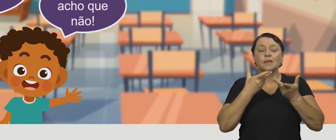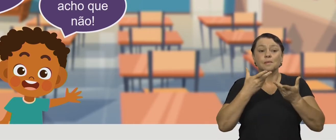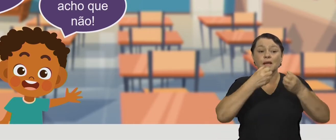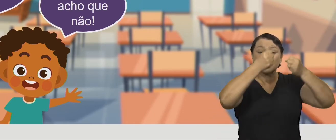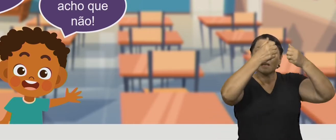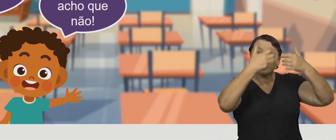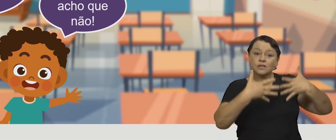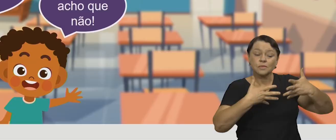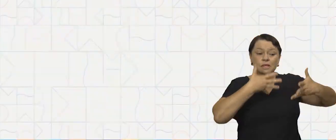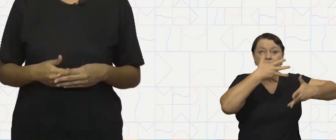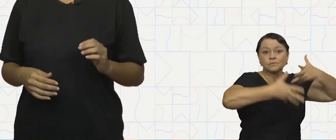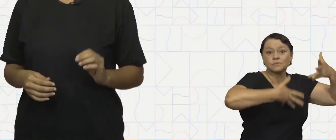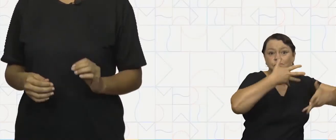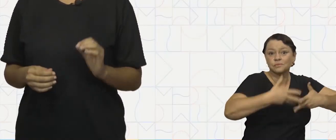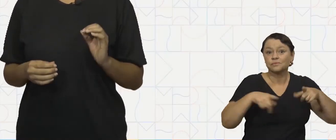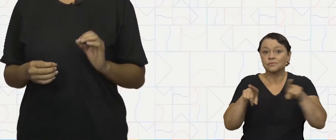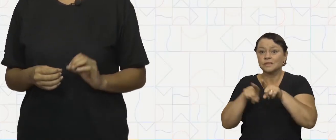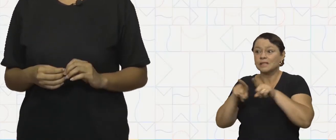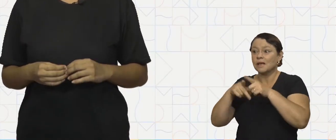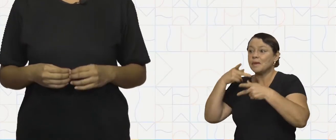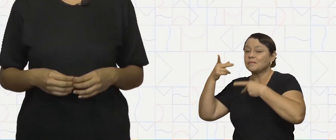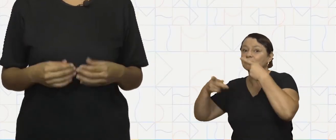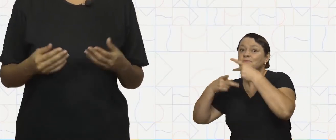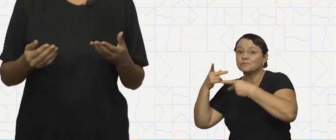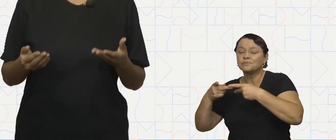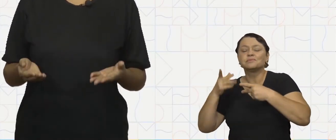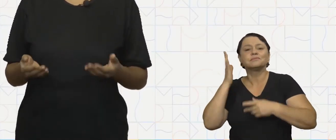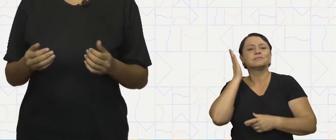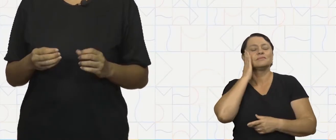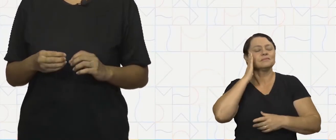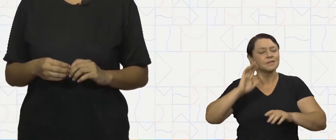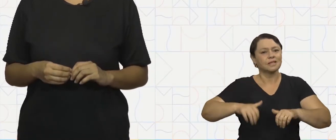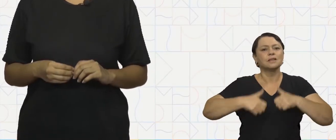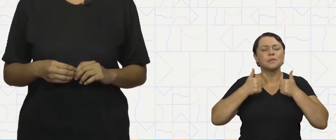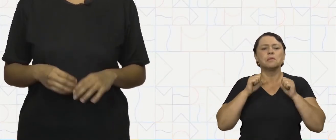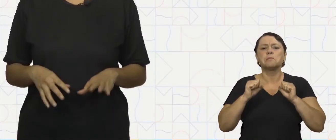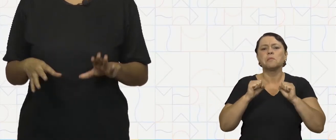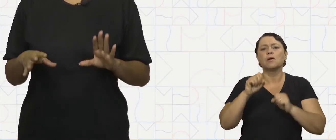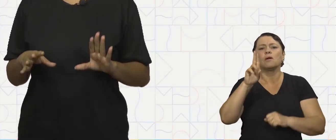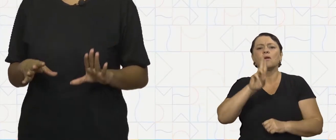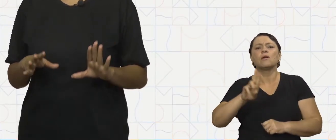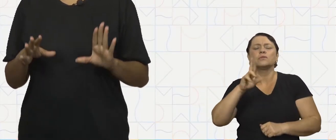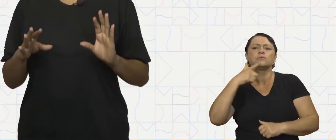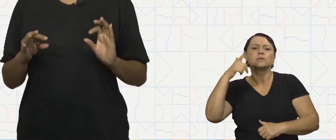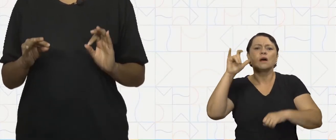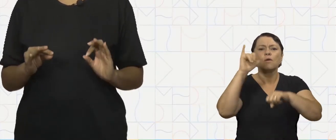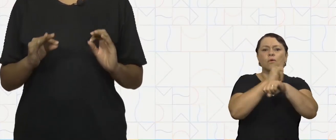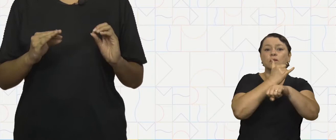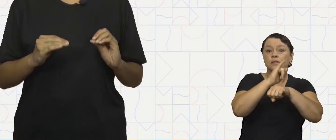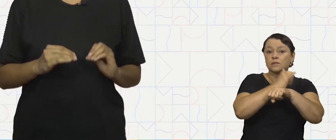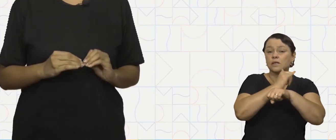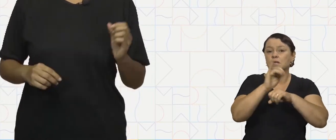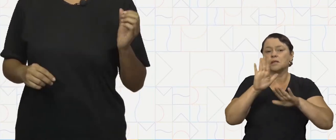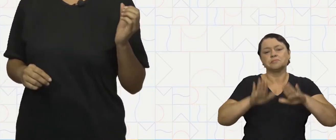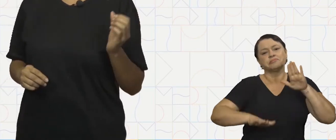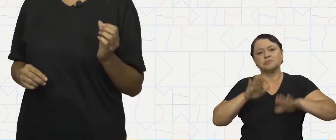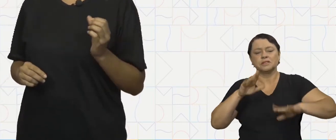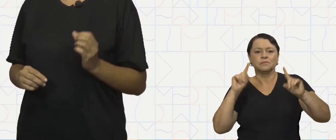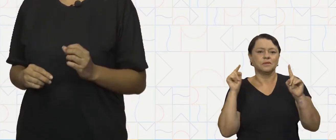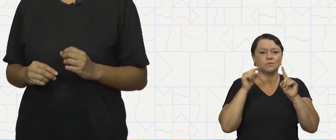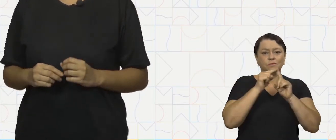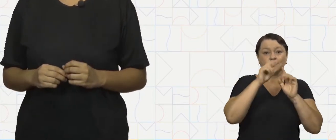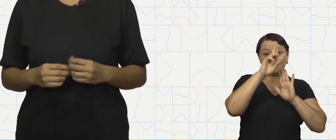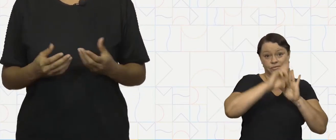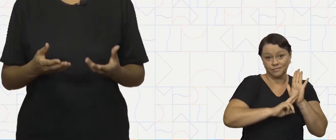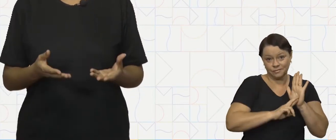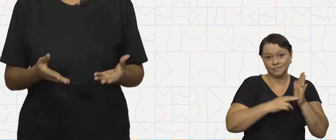fique melhor de se entender. Podem também ser utilizados outros recursos, dependendo do objetivo do relato. O terceiro